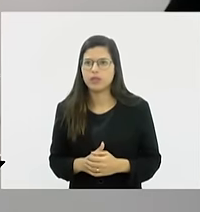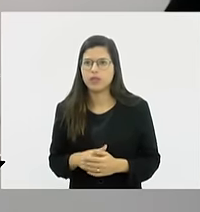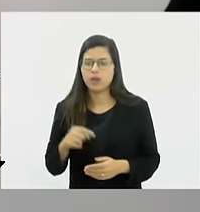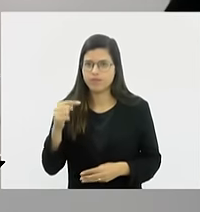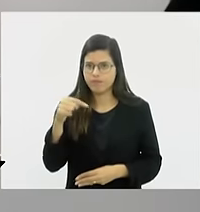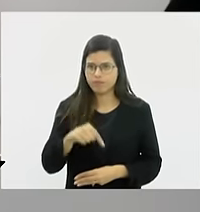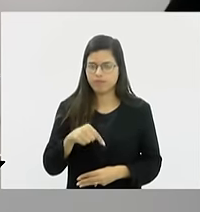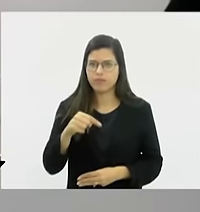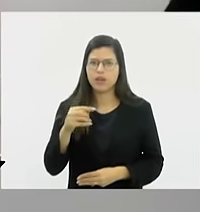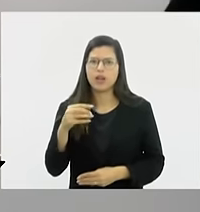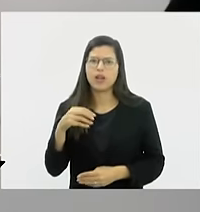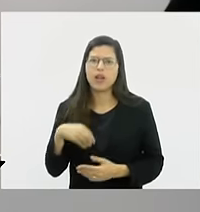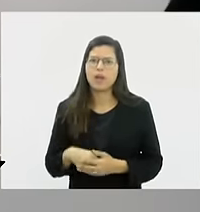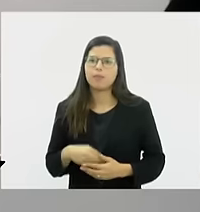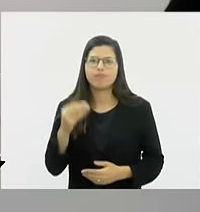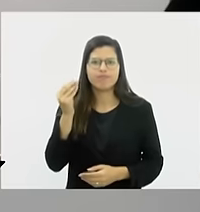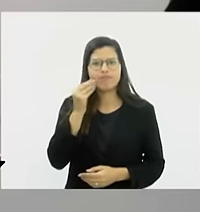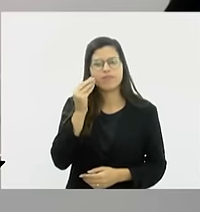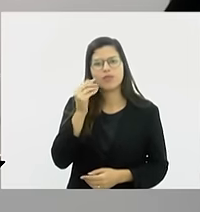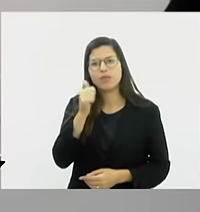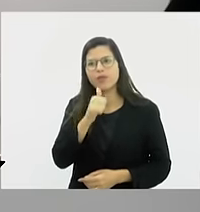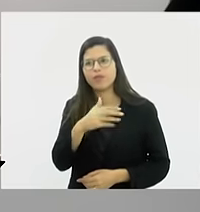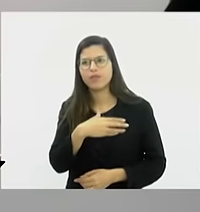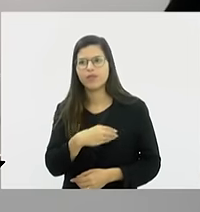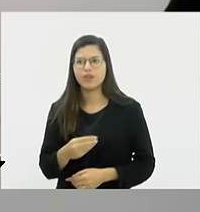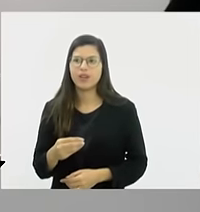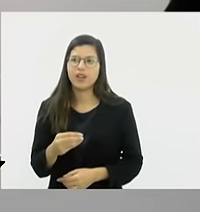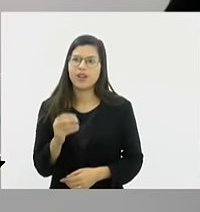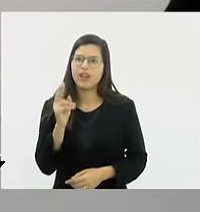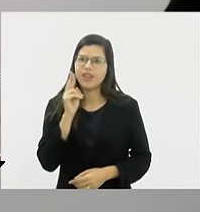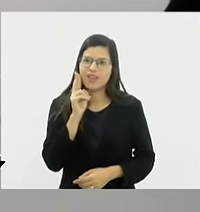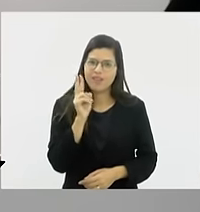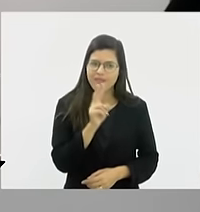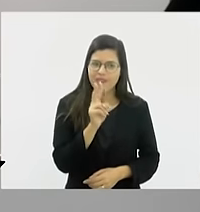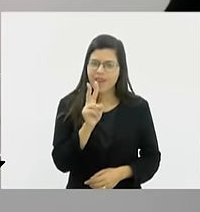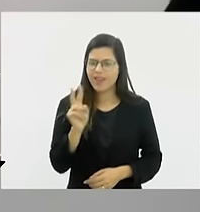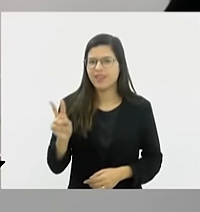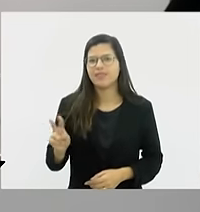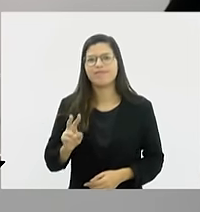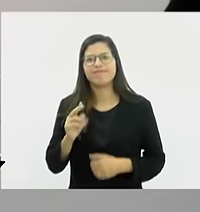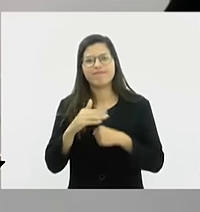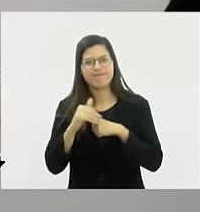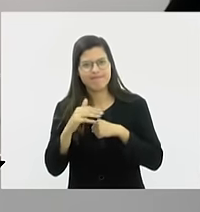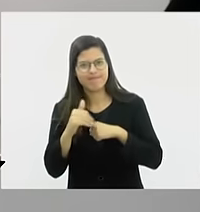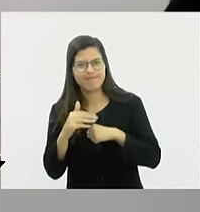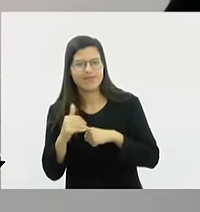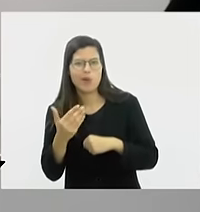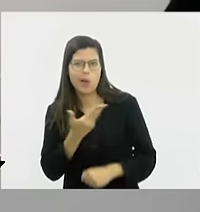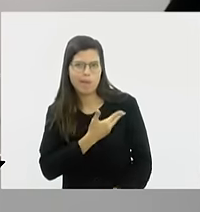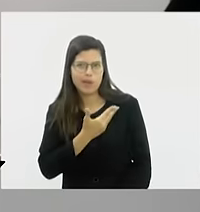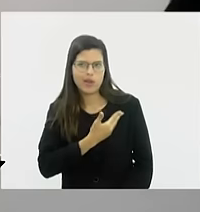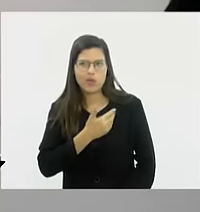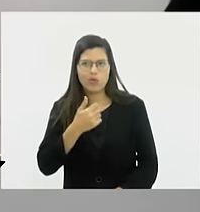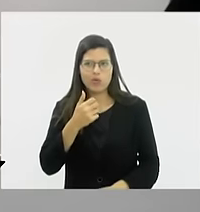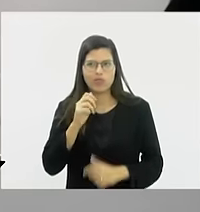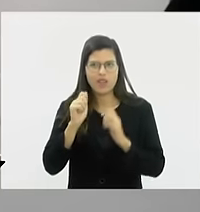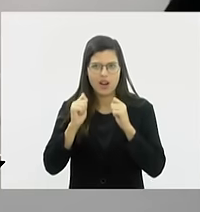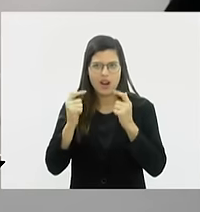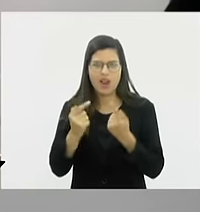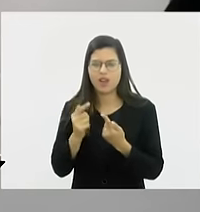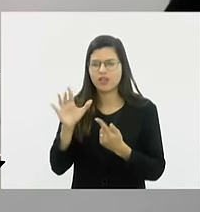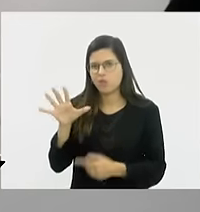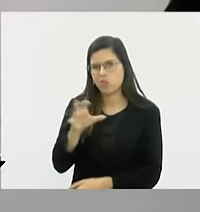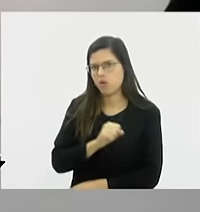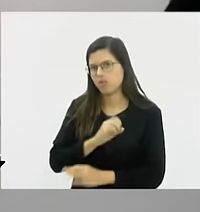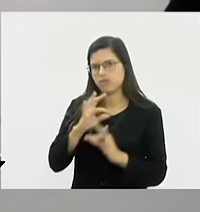minha filha e rever os meus queridos irmãos dessa casa, que eu amo a todos vocês.